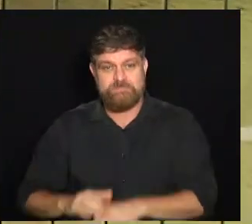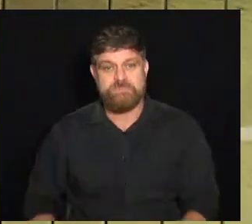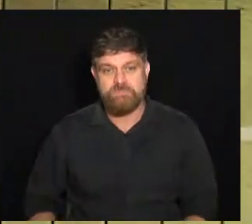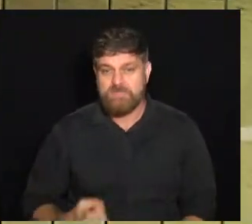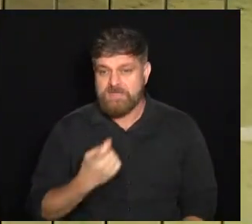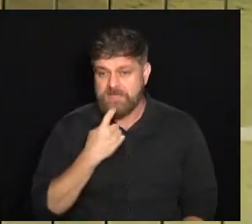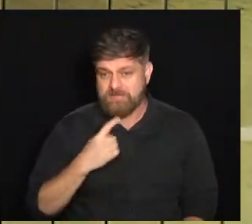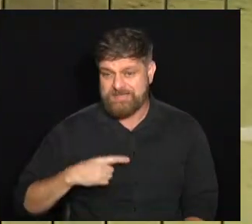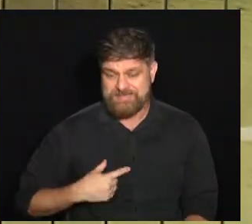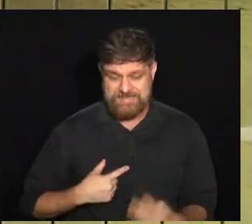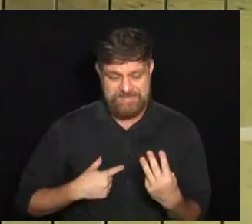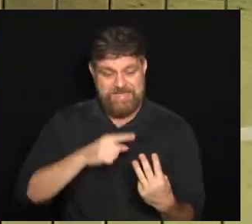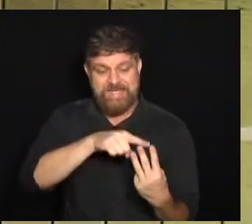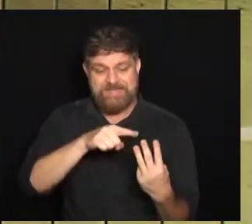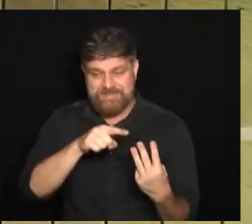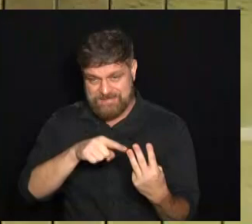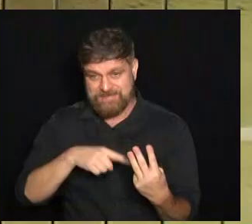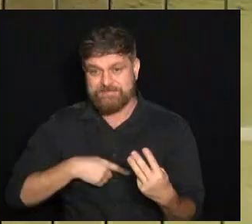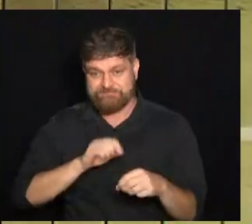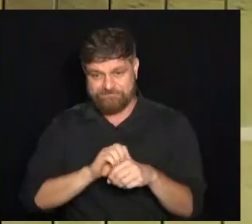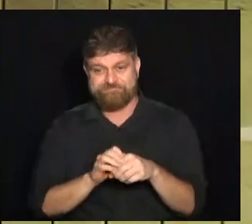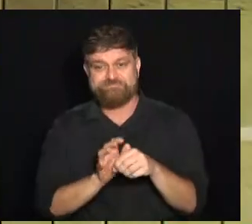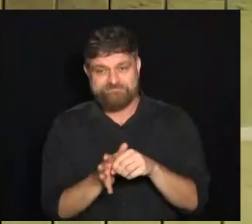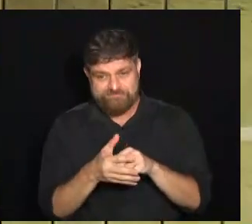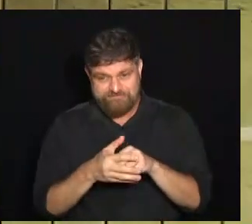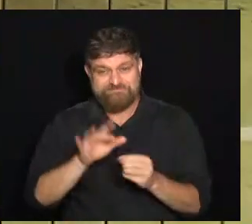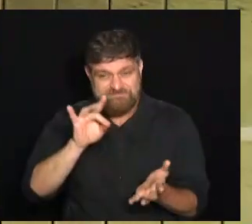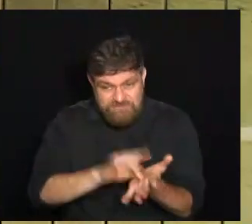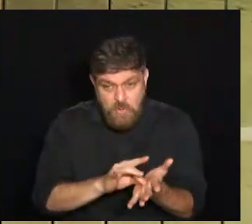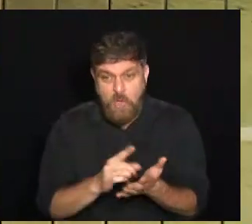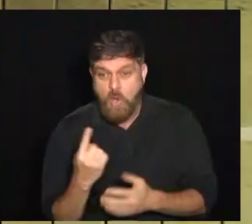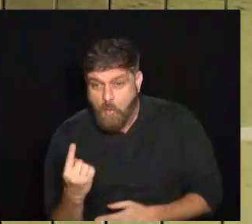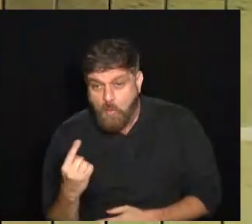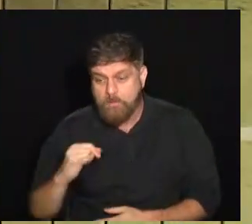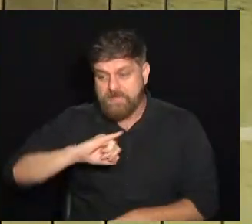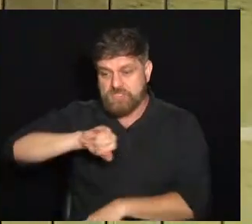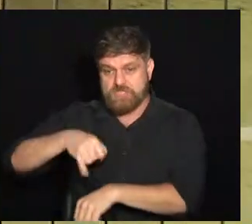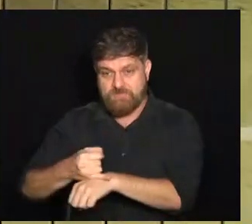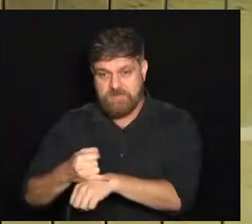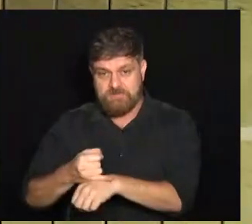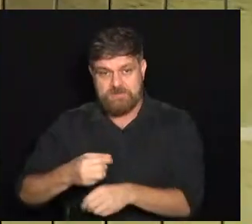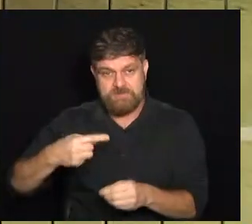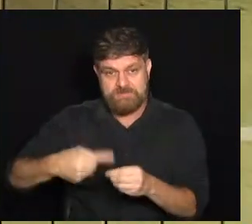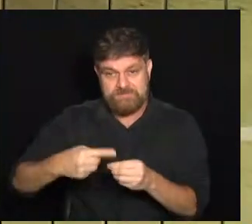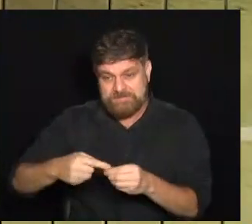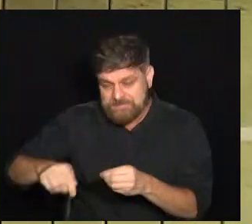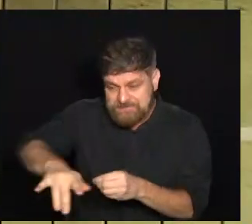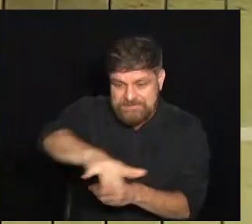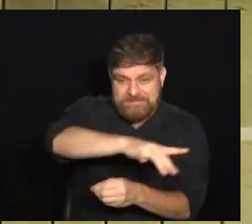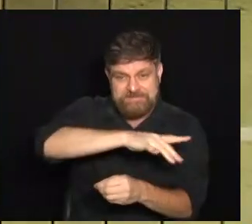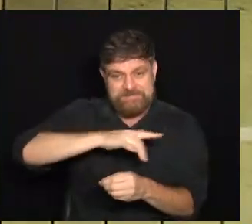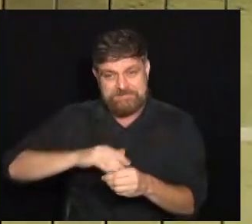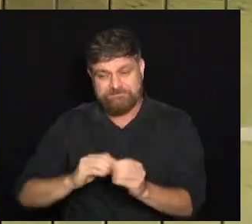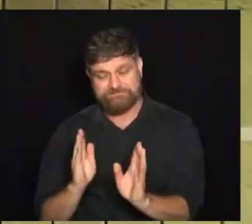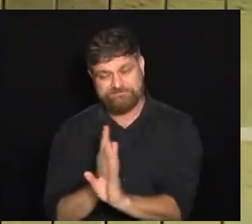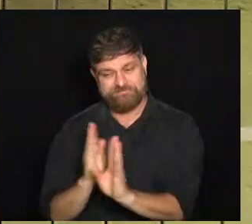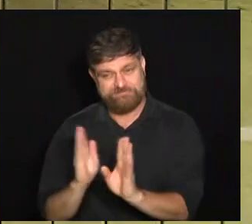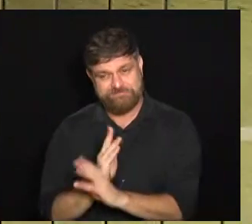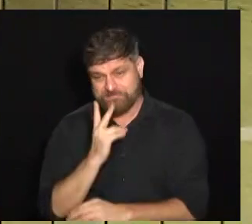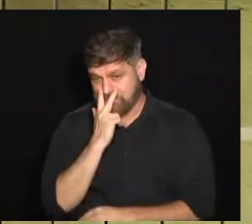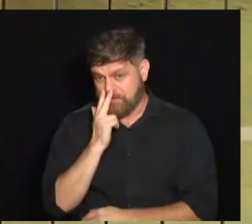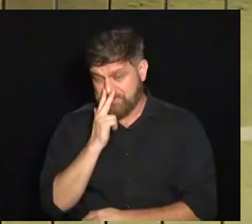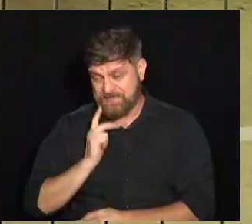3 pessoas infectadas e uma também em Jaguariúna. Na RMC, os casos suspeitos já passam